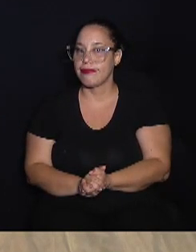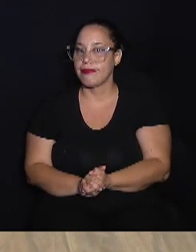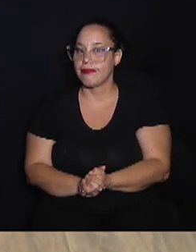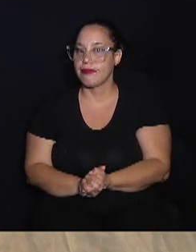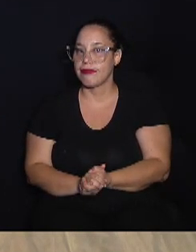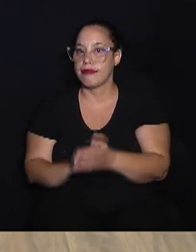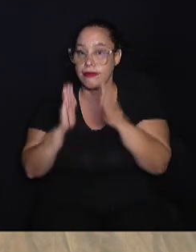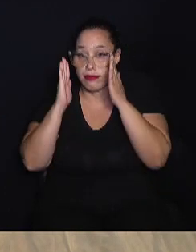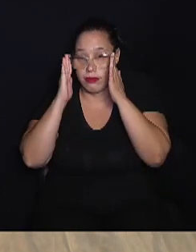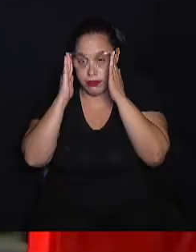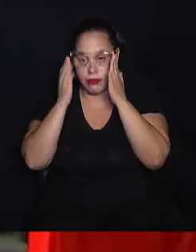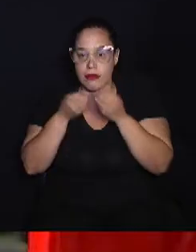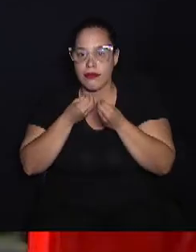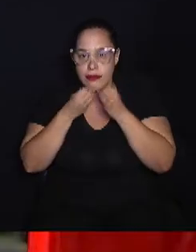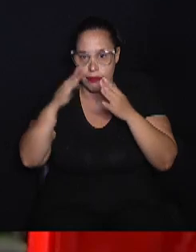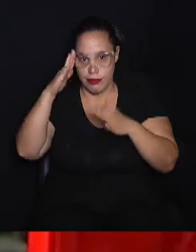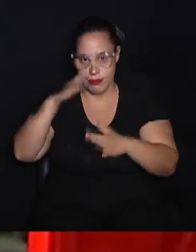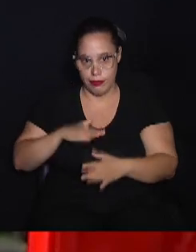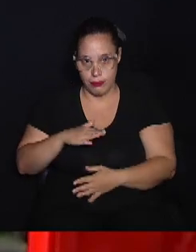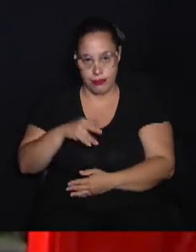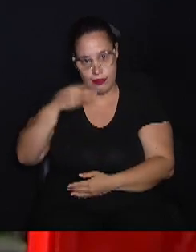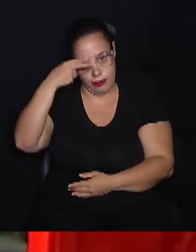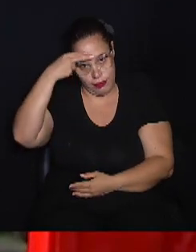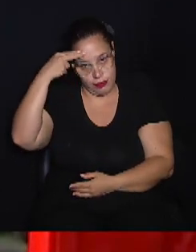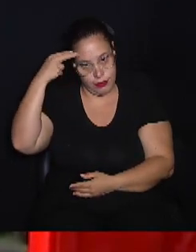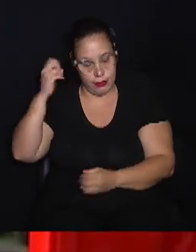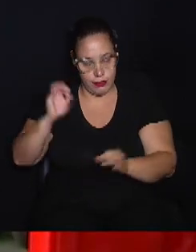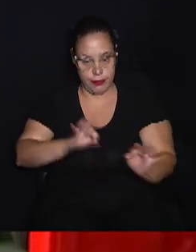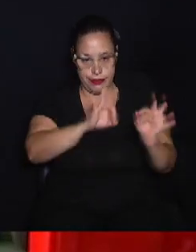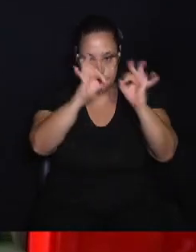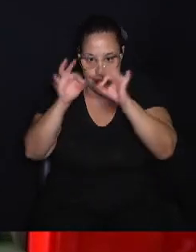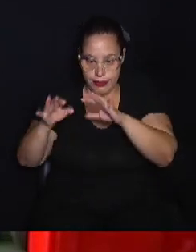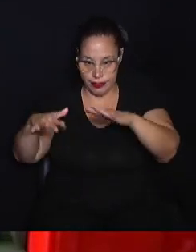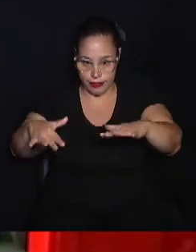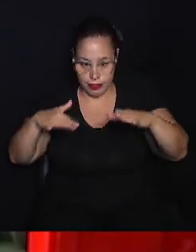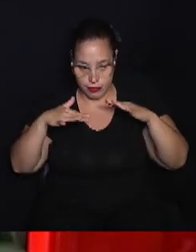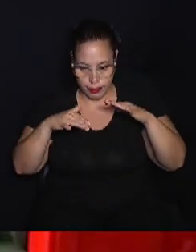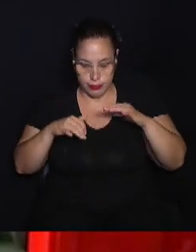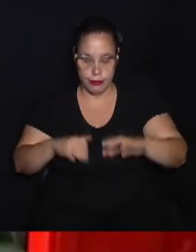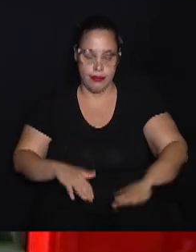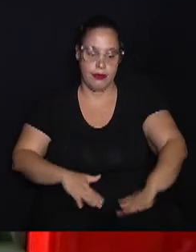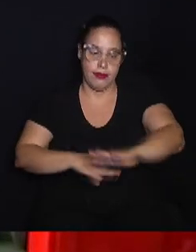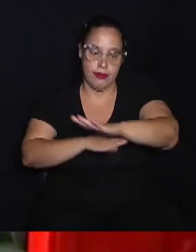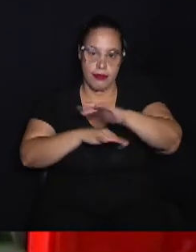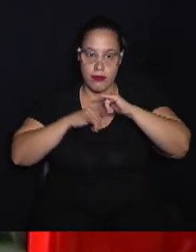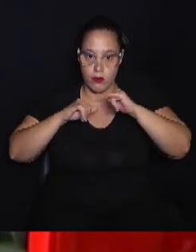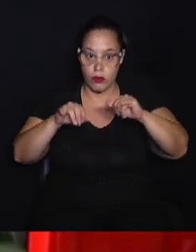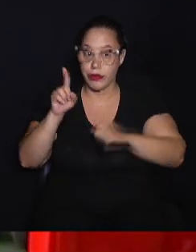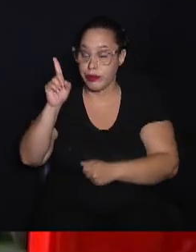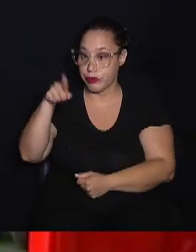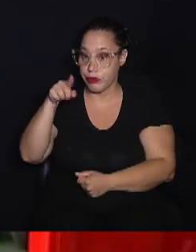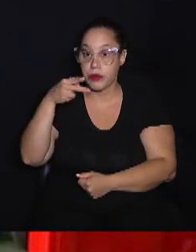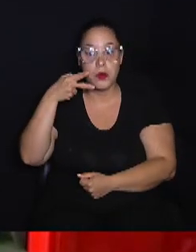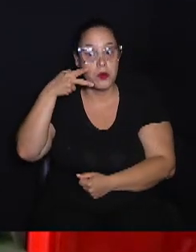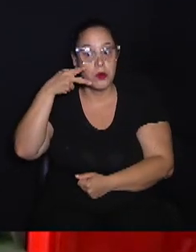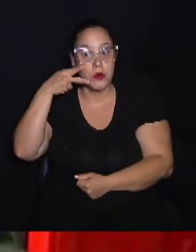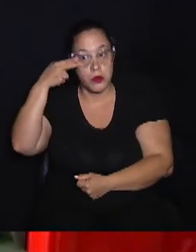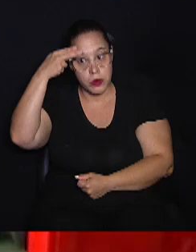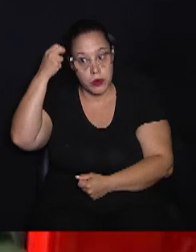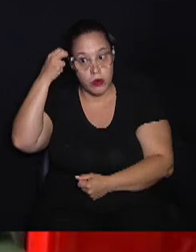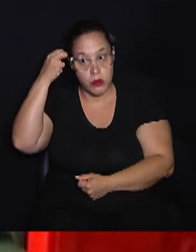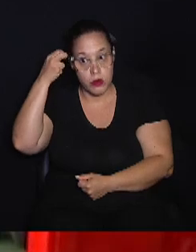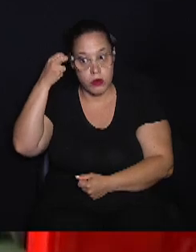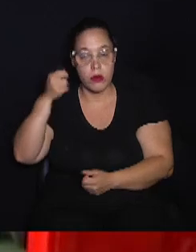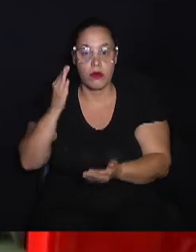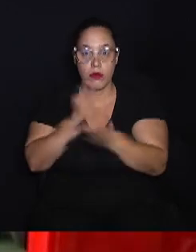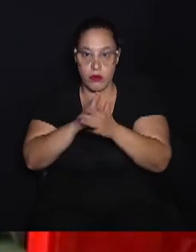Rafa boa tarde Gabriel Boa tarde a todos que nos acompanham no Câmara notícia É isso mesmo Gabriel como você falou eh